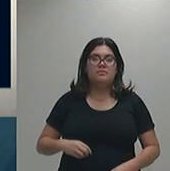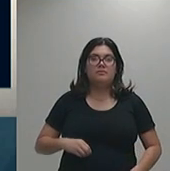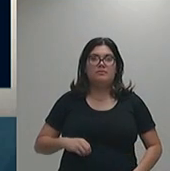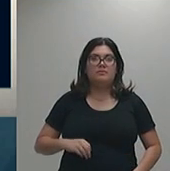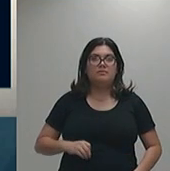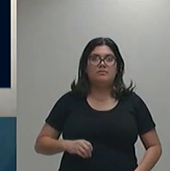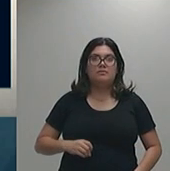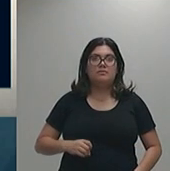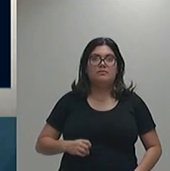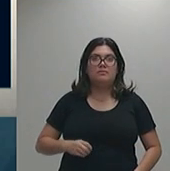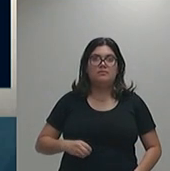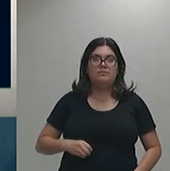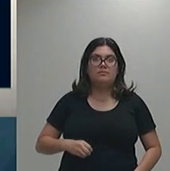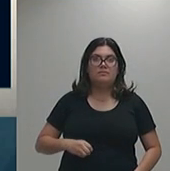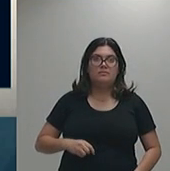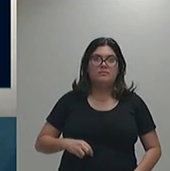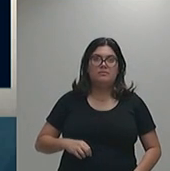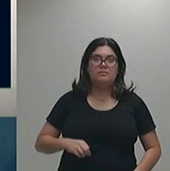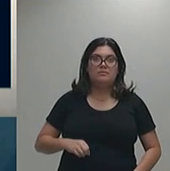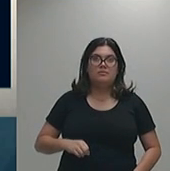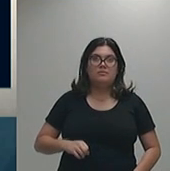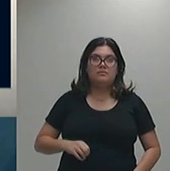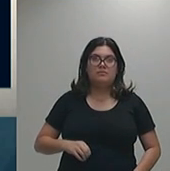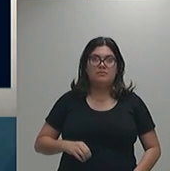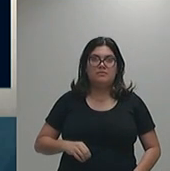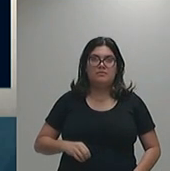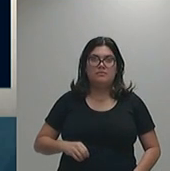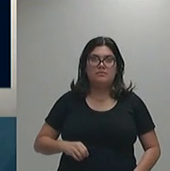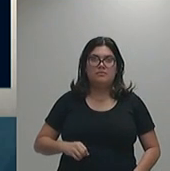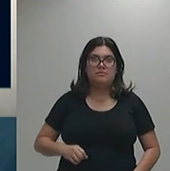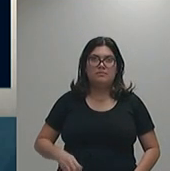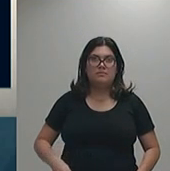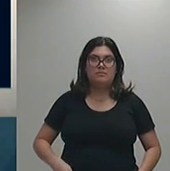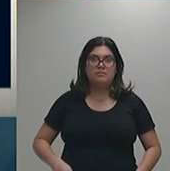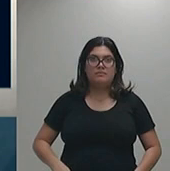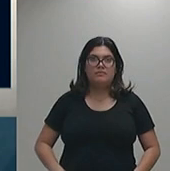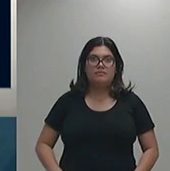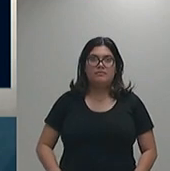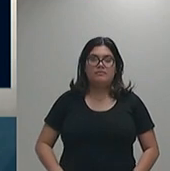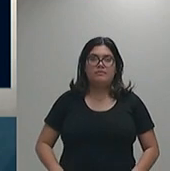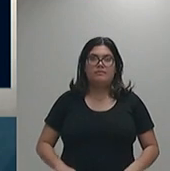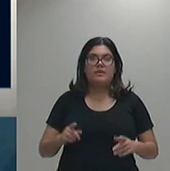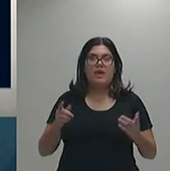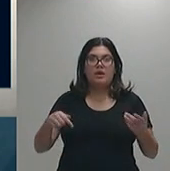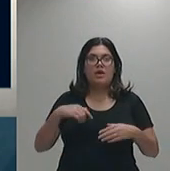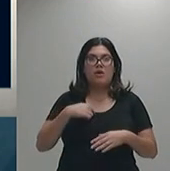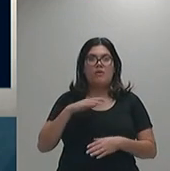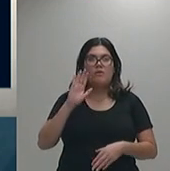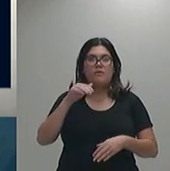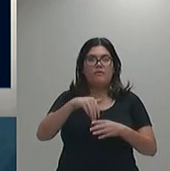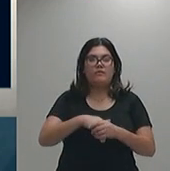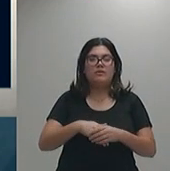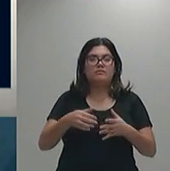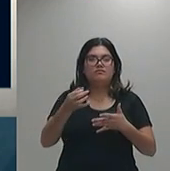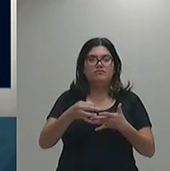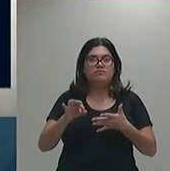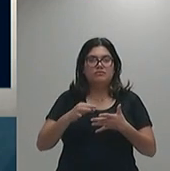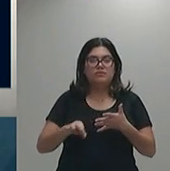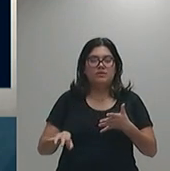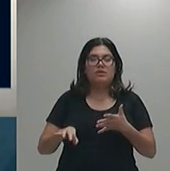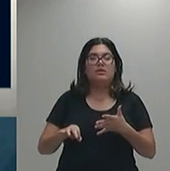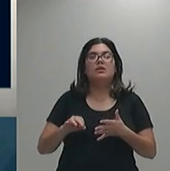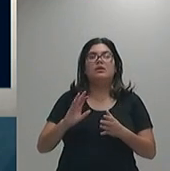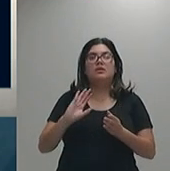a medicina esse aqui é o voto-vista ter a nação esses horas